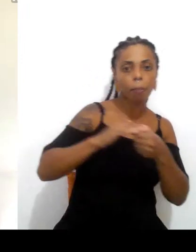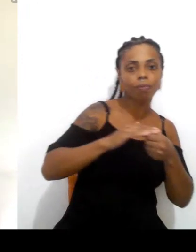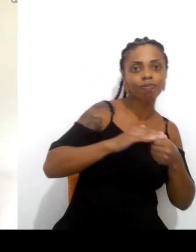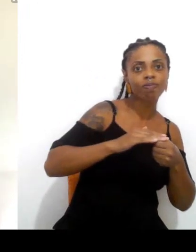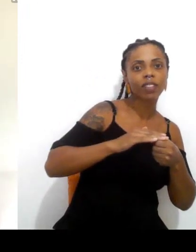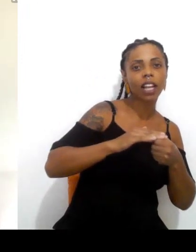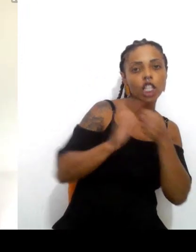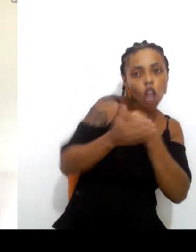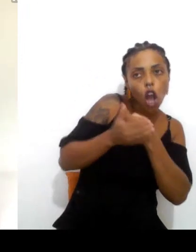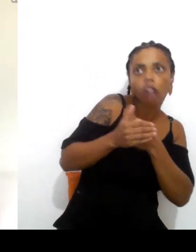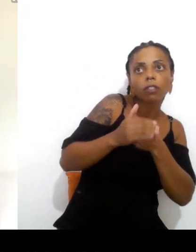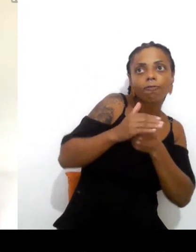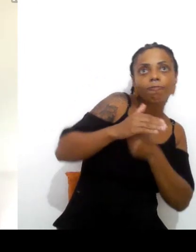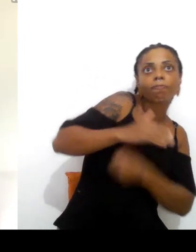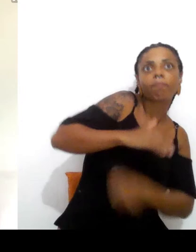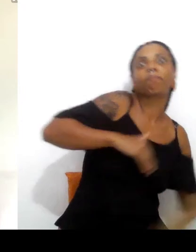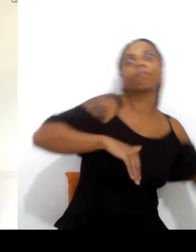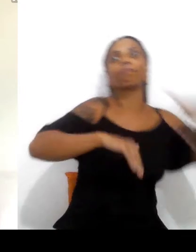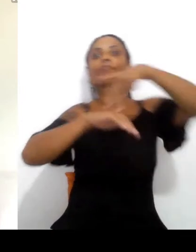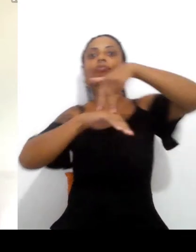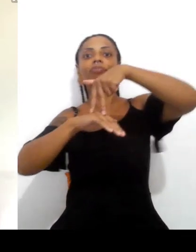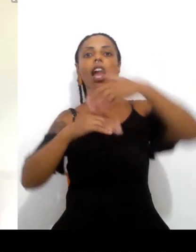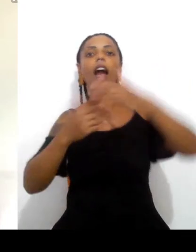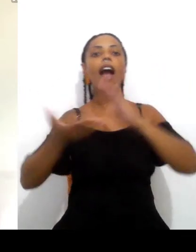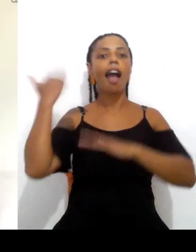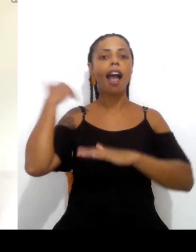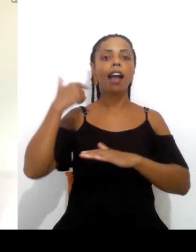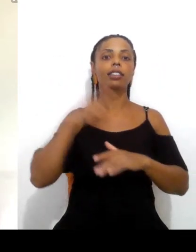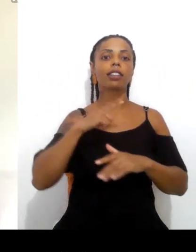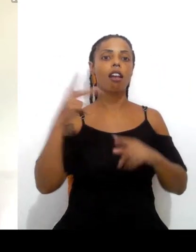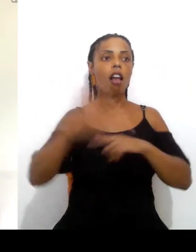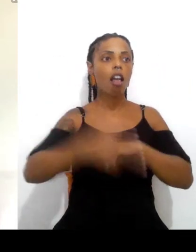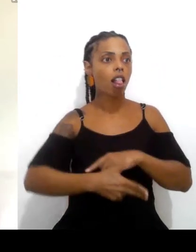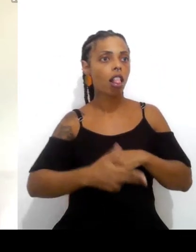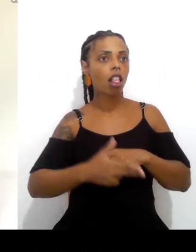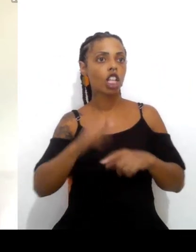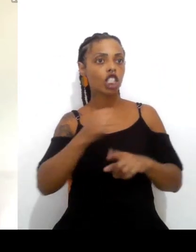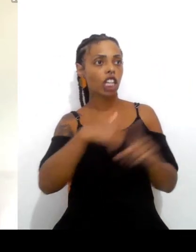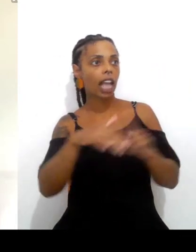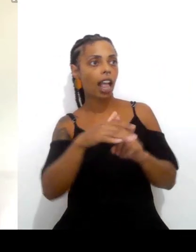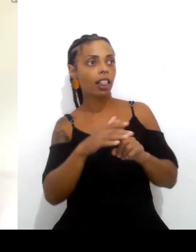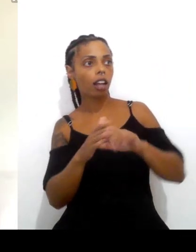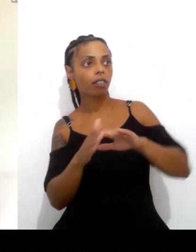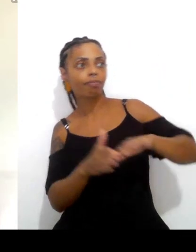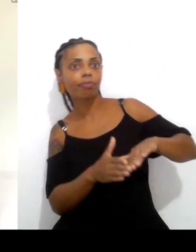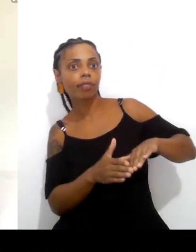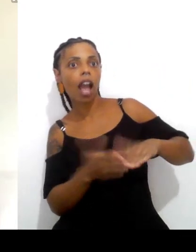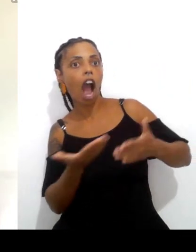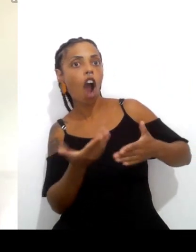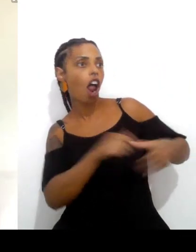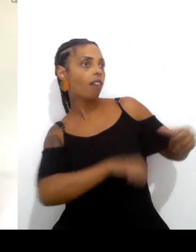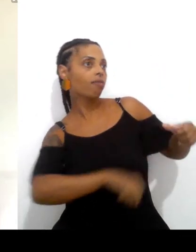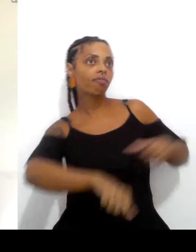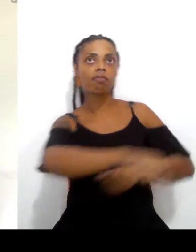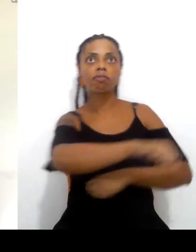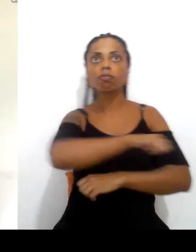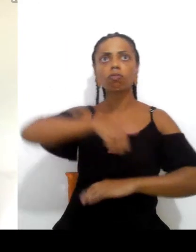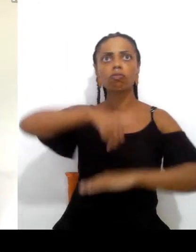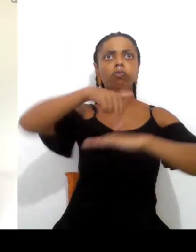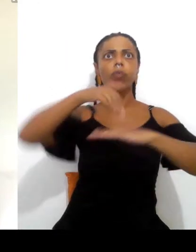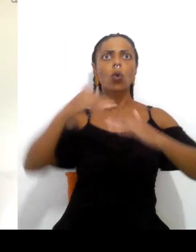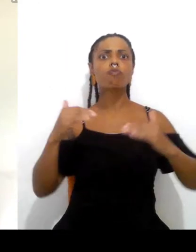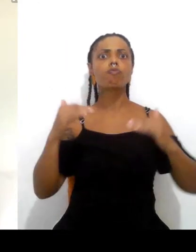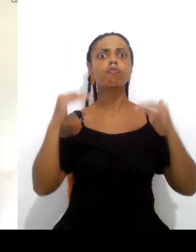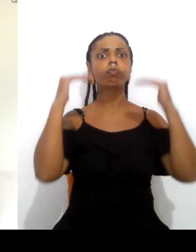houve castração etc na sociedade e que volta numa forma superior de expressão